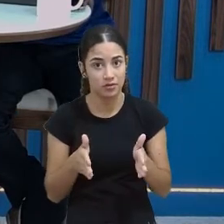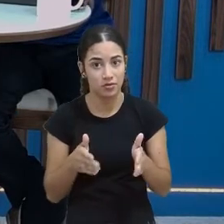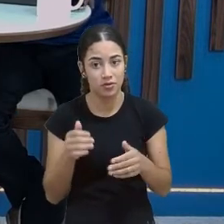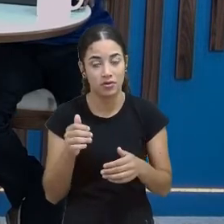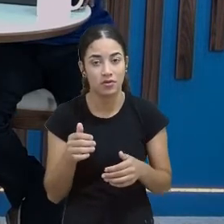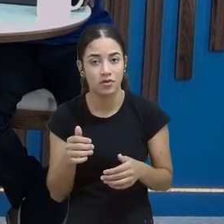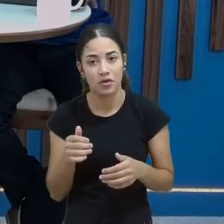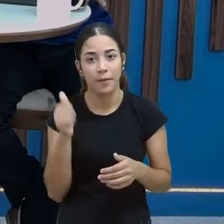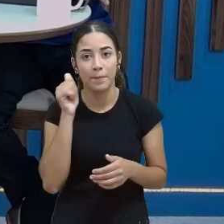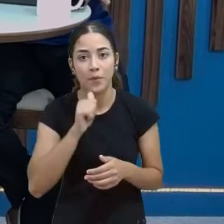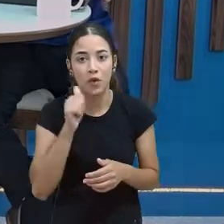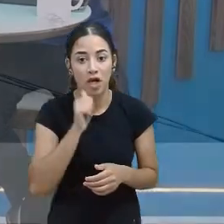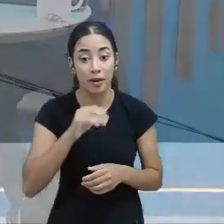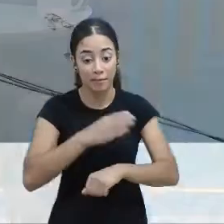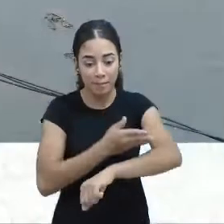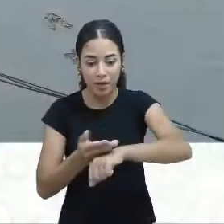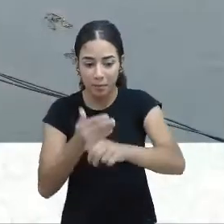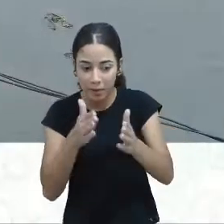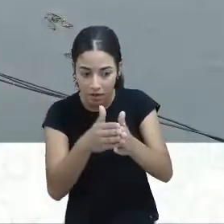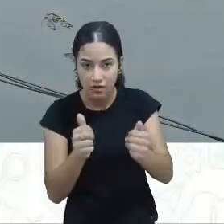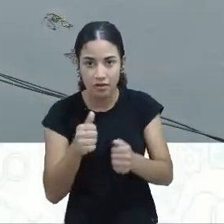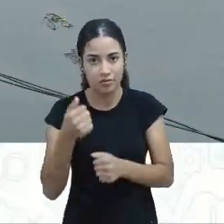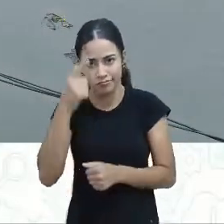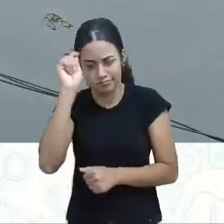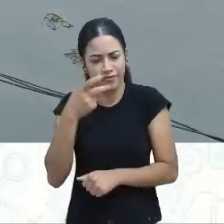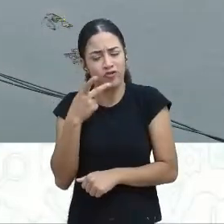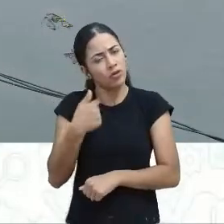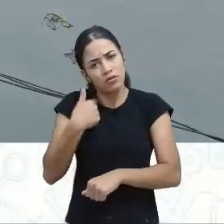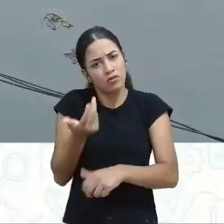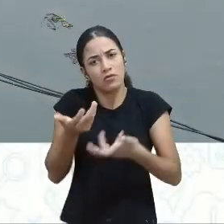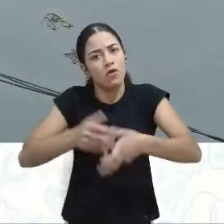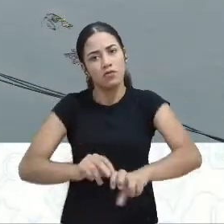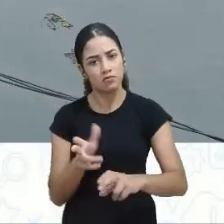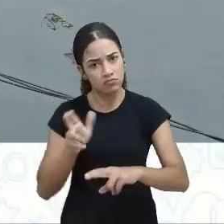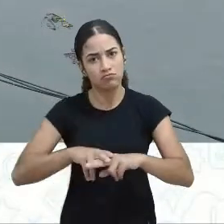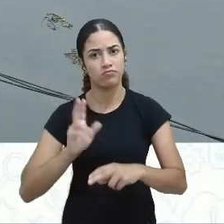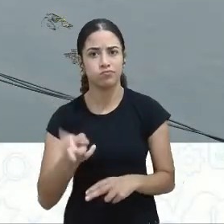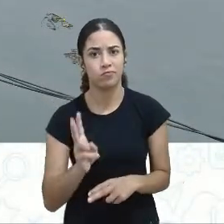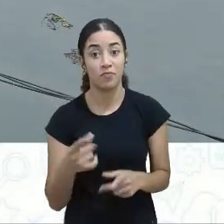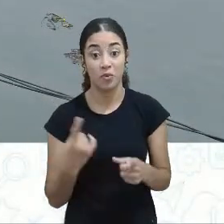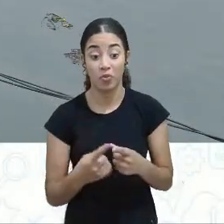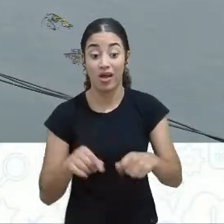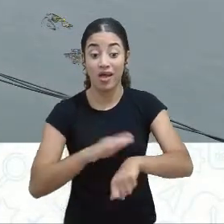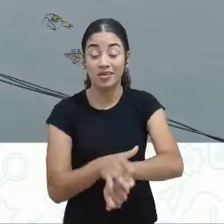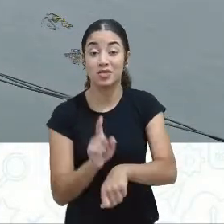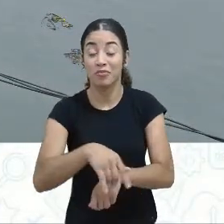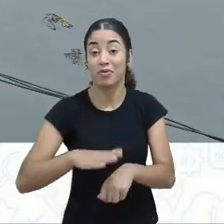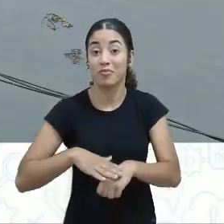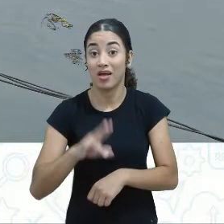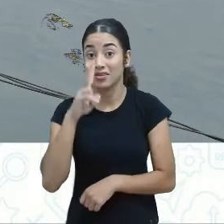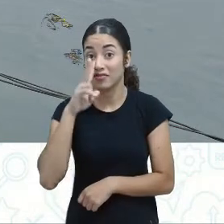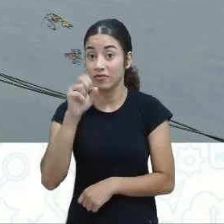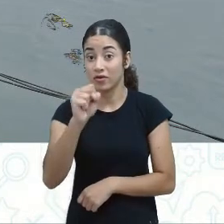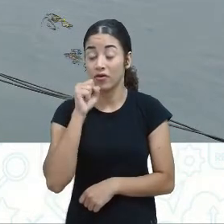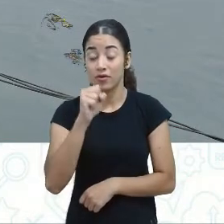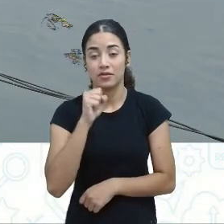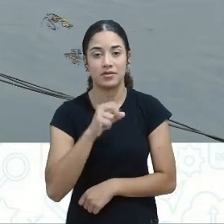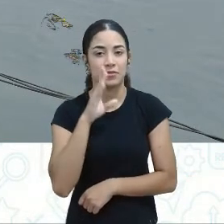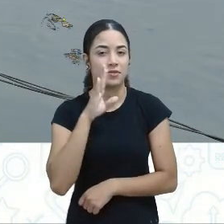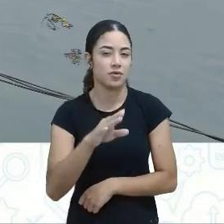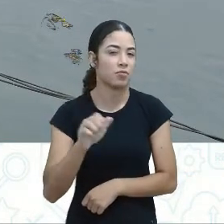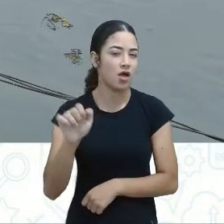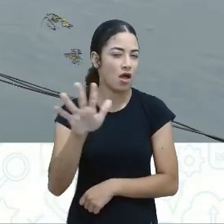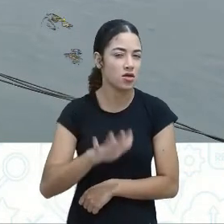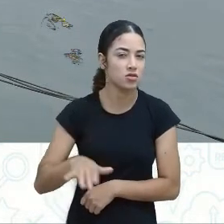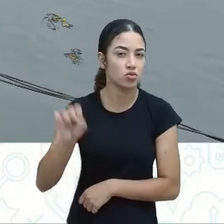no Tennessee, nos Estados Unidos, né, que tinha alguns estados que o racismo era muito mais forte, né, principalmente na região sul dos